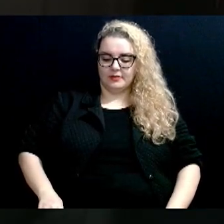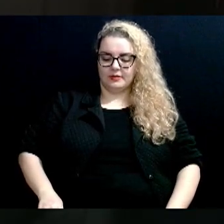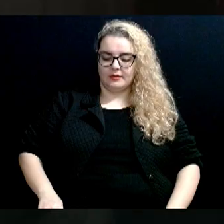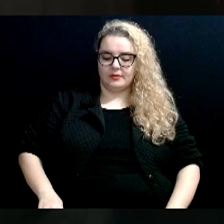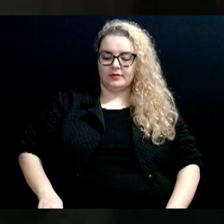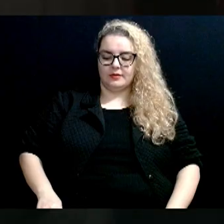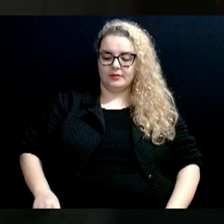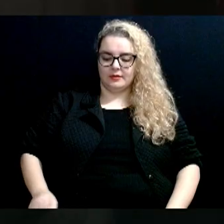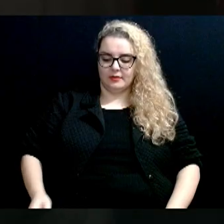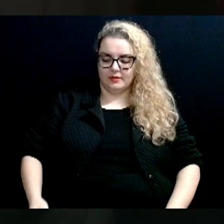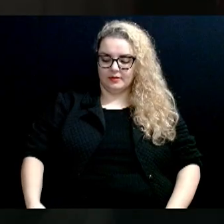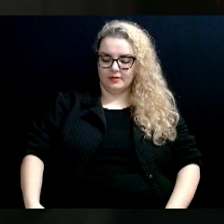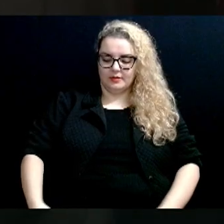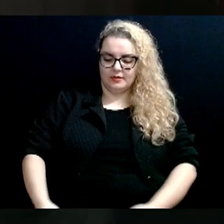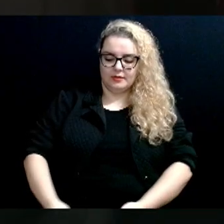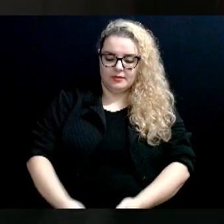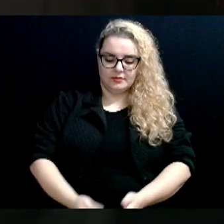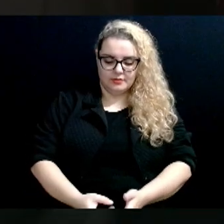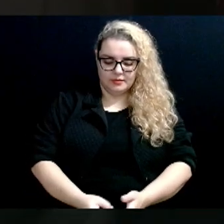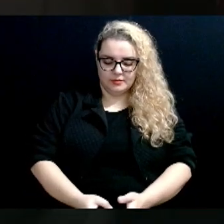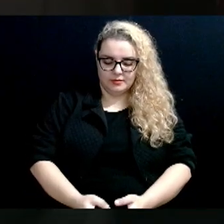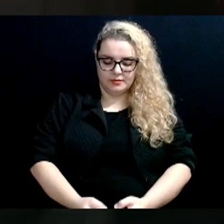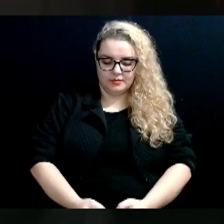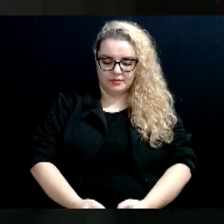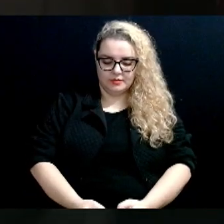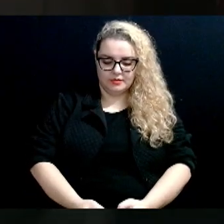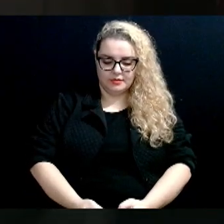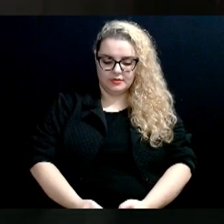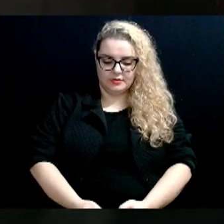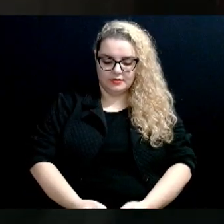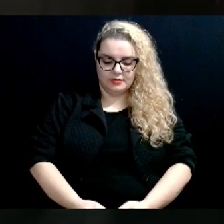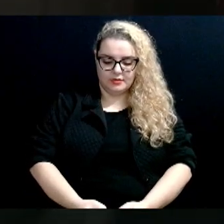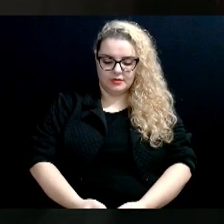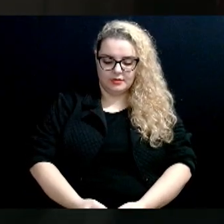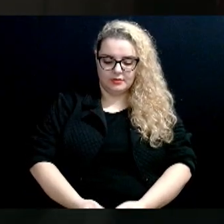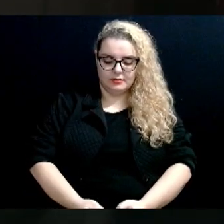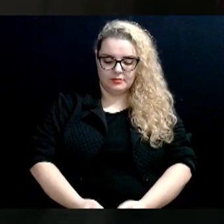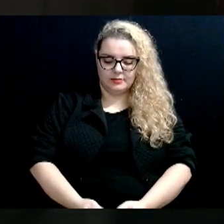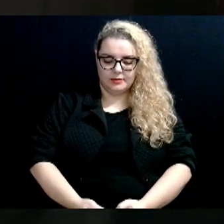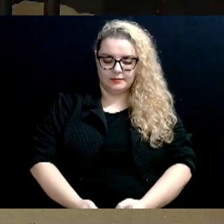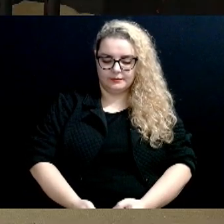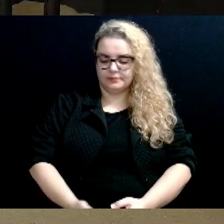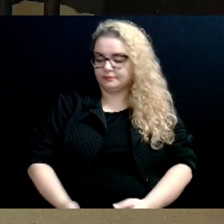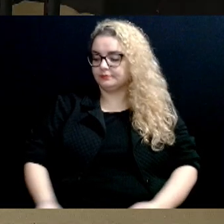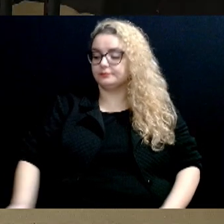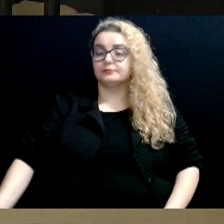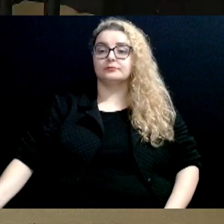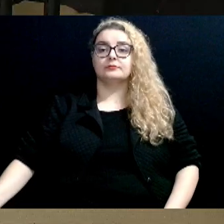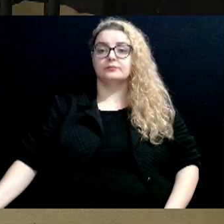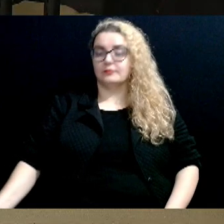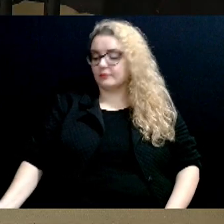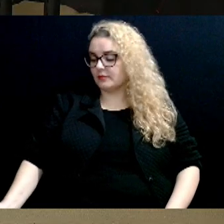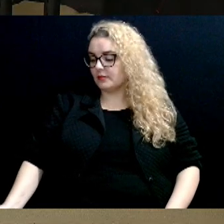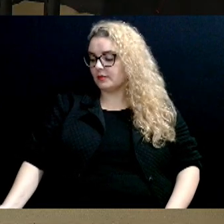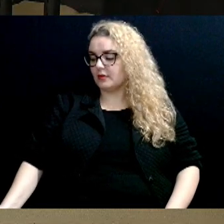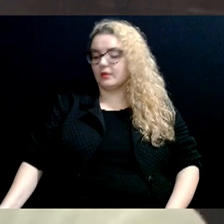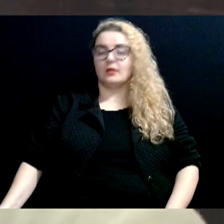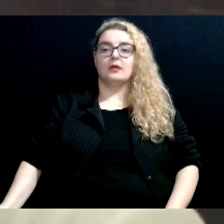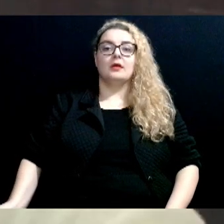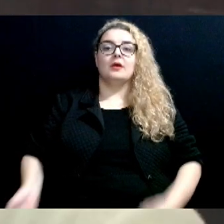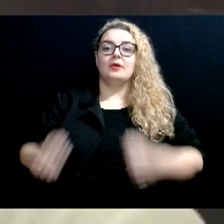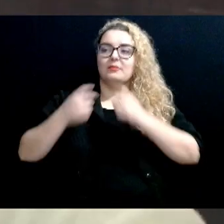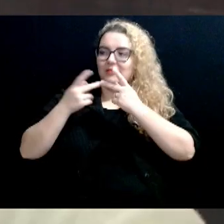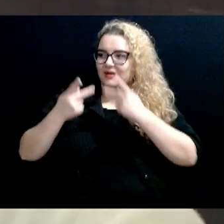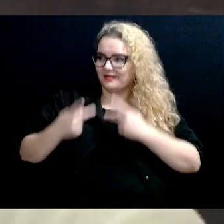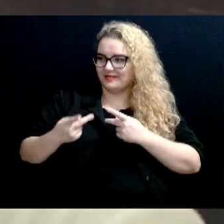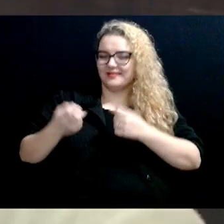neuropsicóloga, é psicoterapeuta e ela vai explicar para a gente como é que funciona a nossa memória. seja muito bem-vinda, bom dia. Bom dia, Rubem.